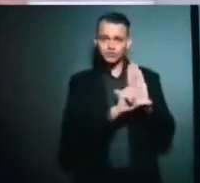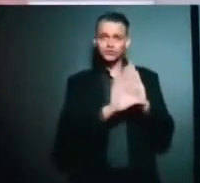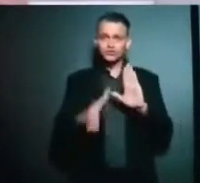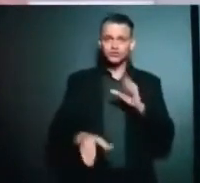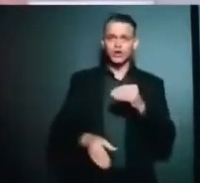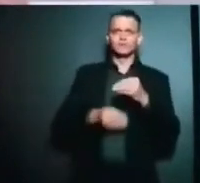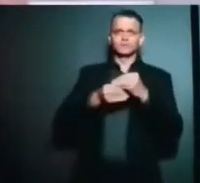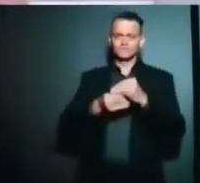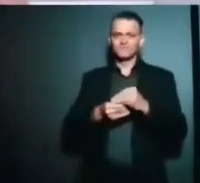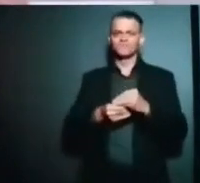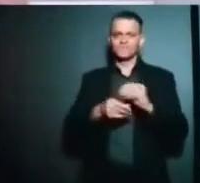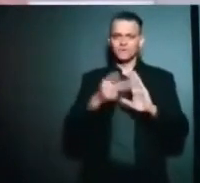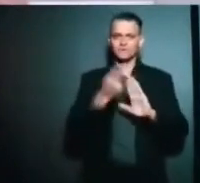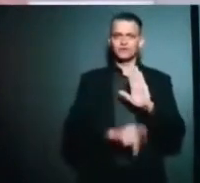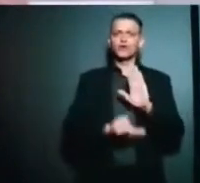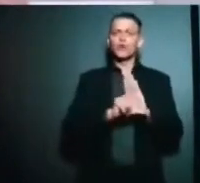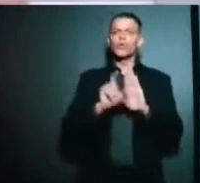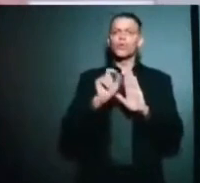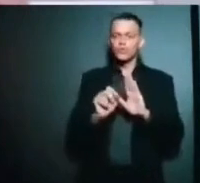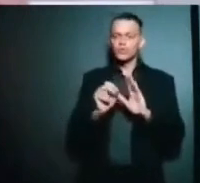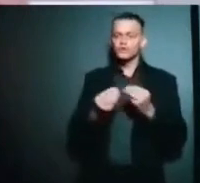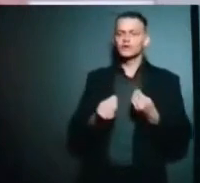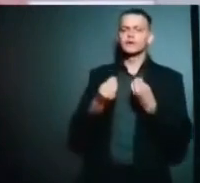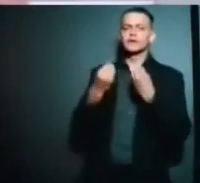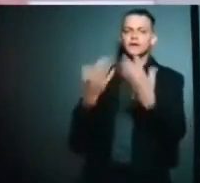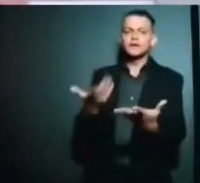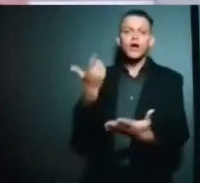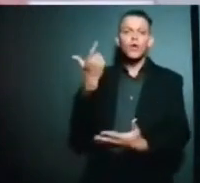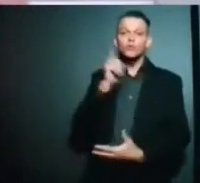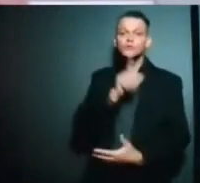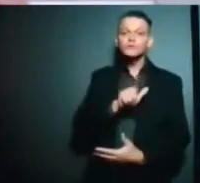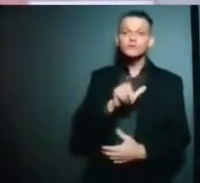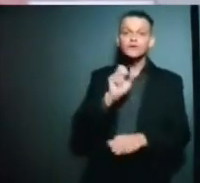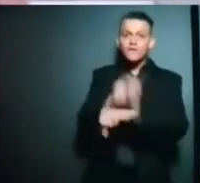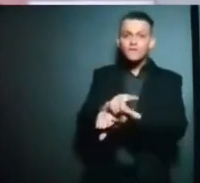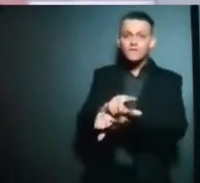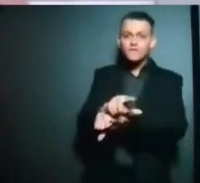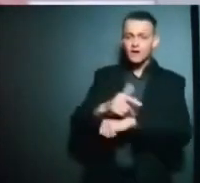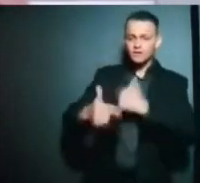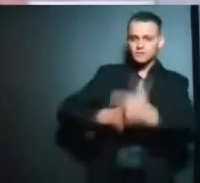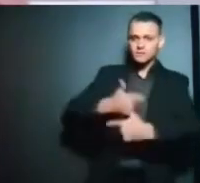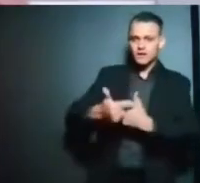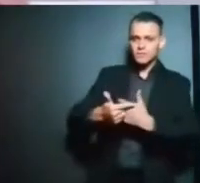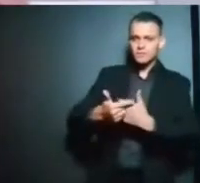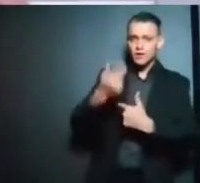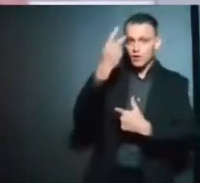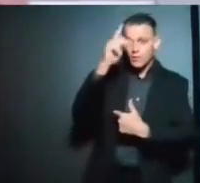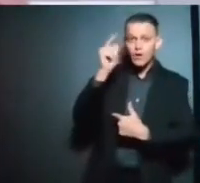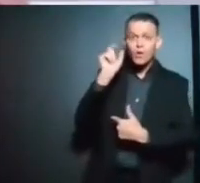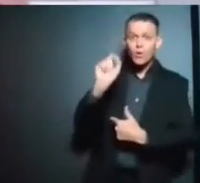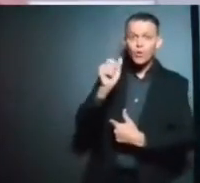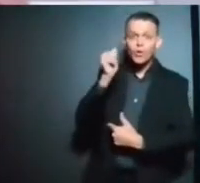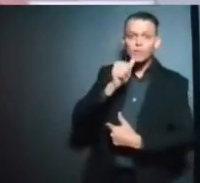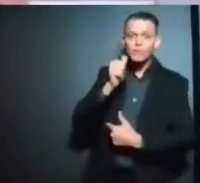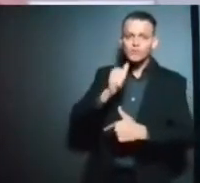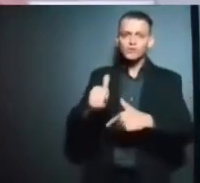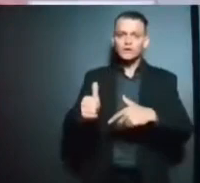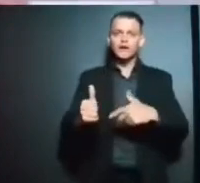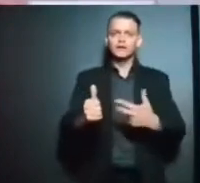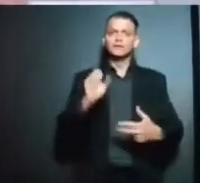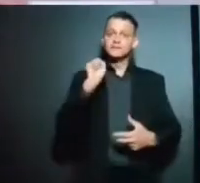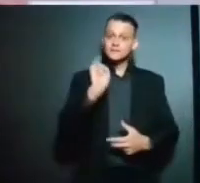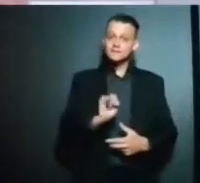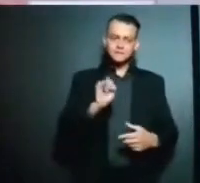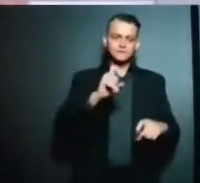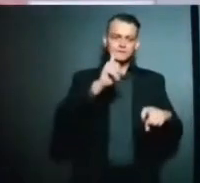a um projeto de lei que visava garantir vagas de emprego para mulheres vítimas de violência. E